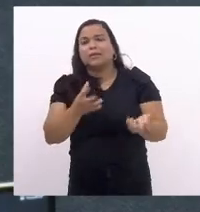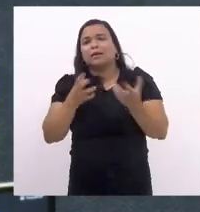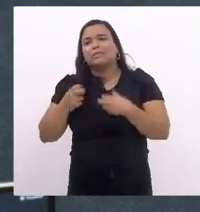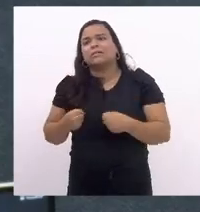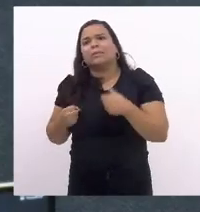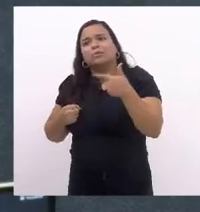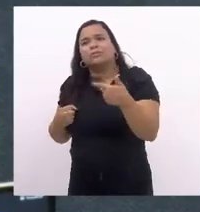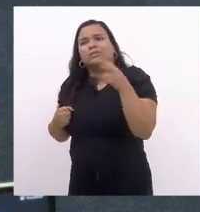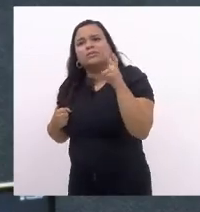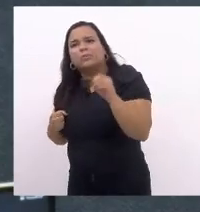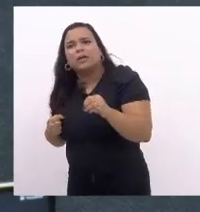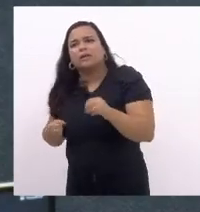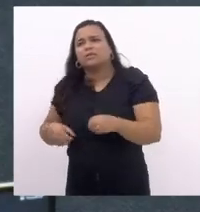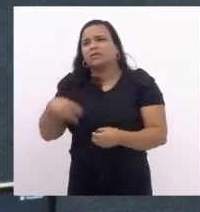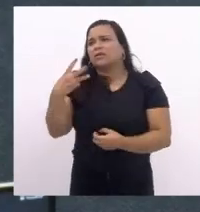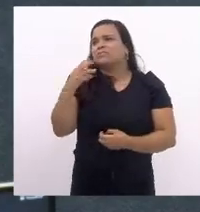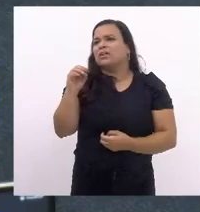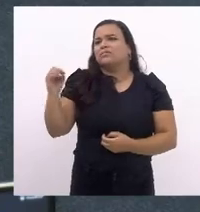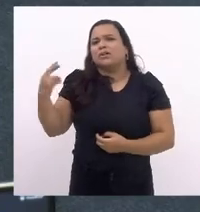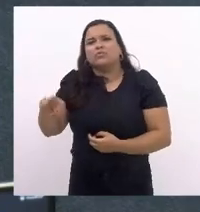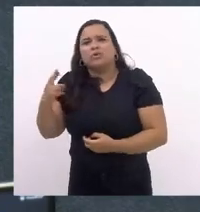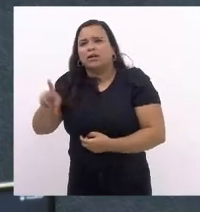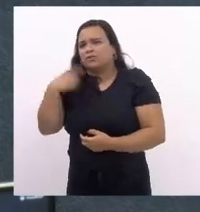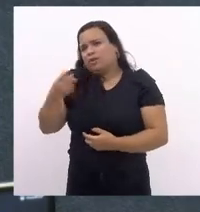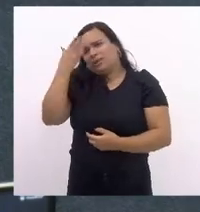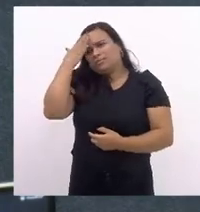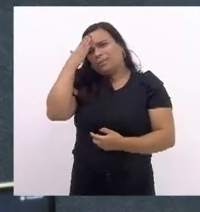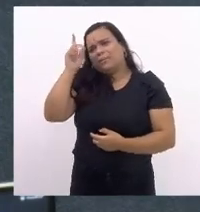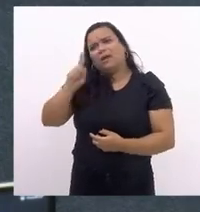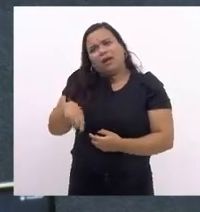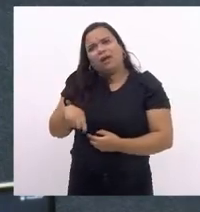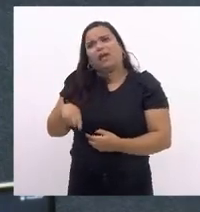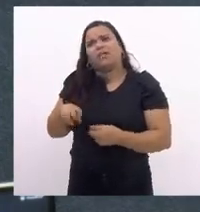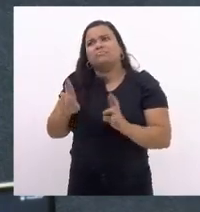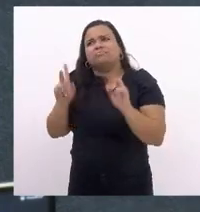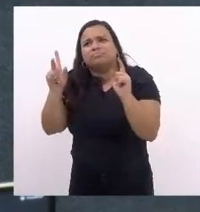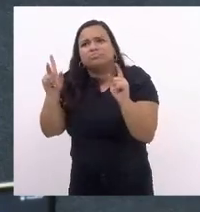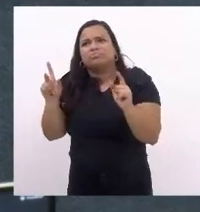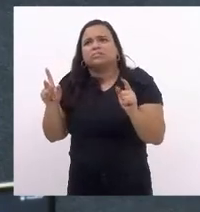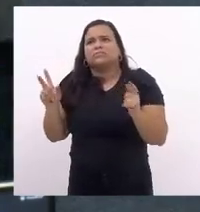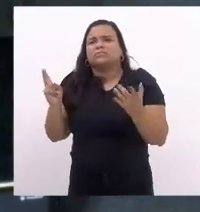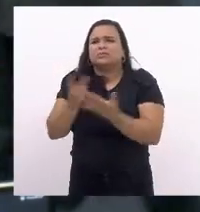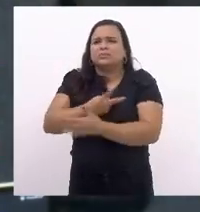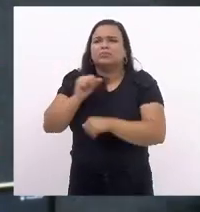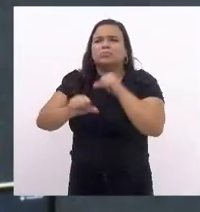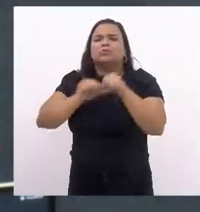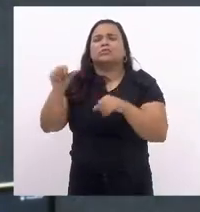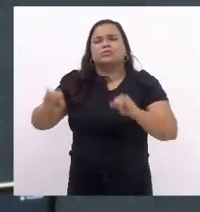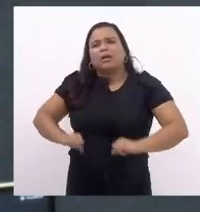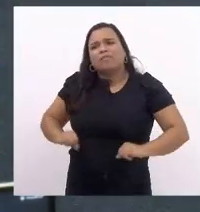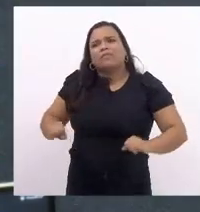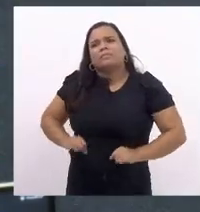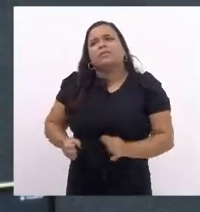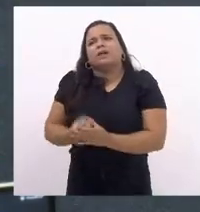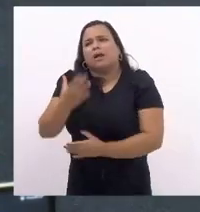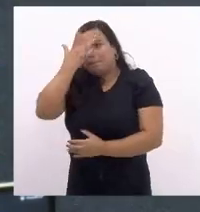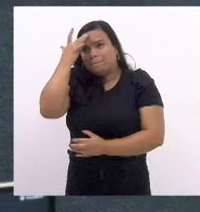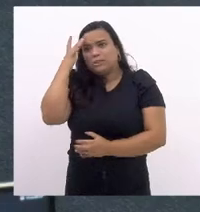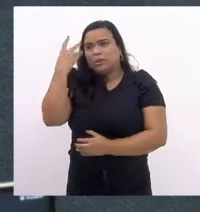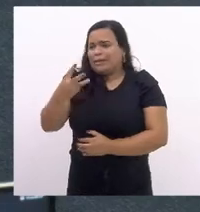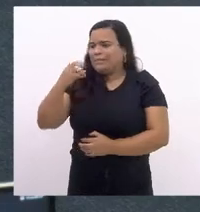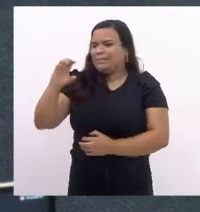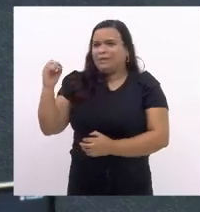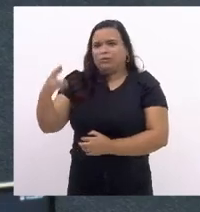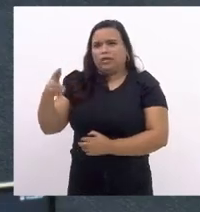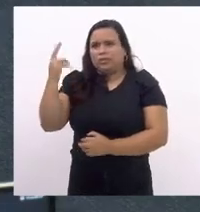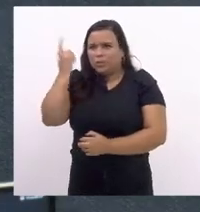Nós já sabemos que isso é para mitigar, para aplacar o sofrimento, porque ninguém vai tocar a sua vida mensalmente com R$ 300.